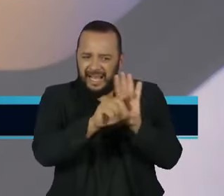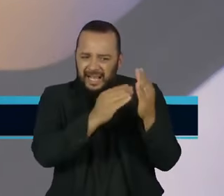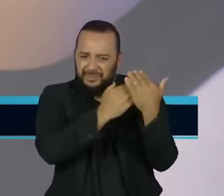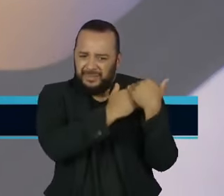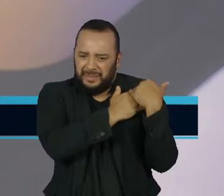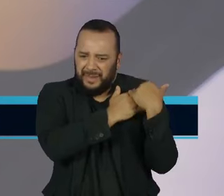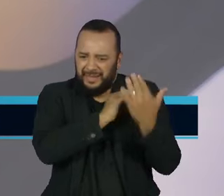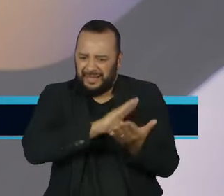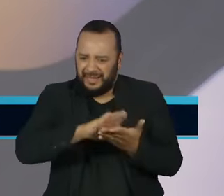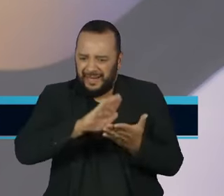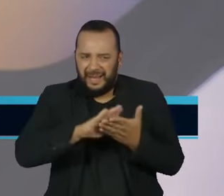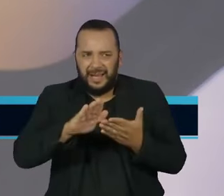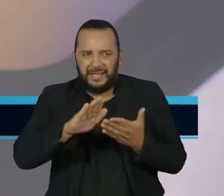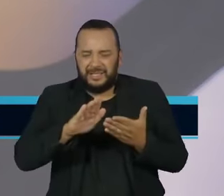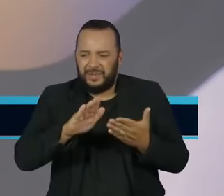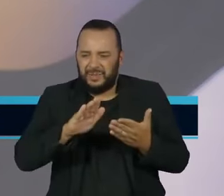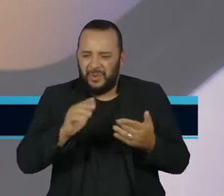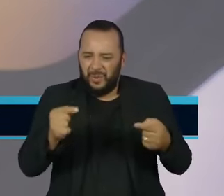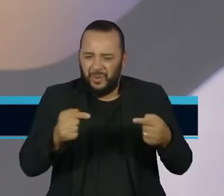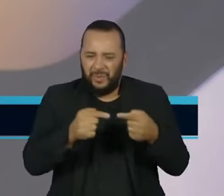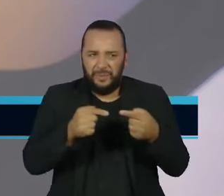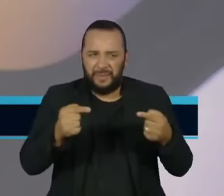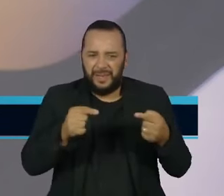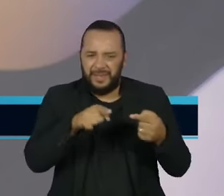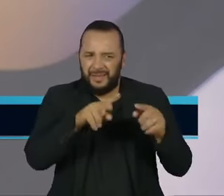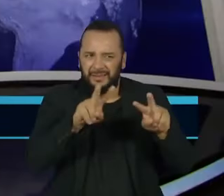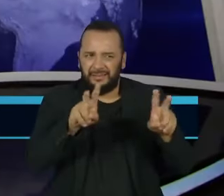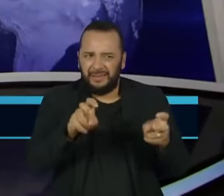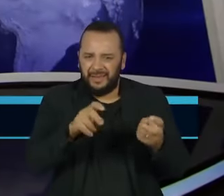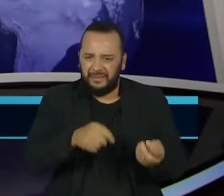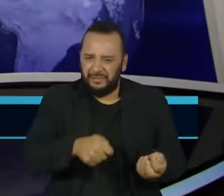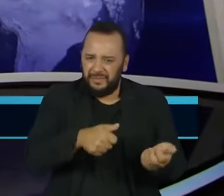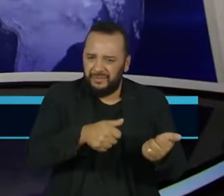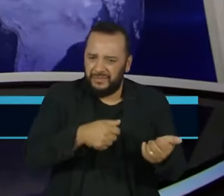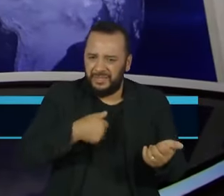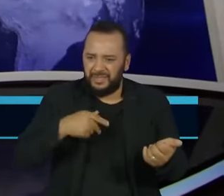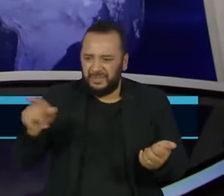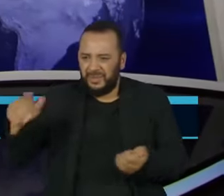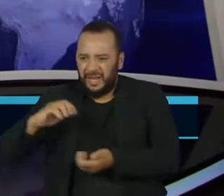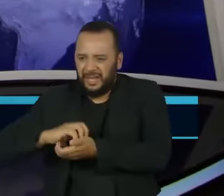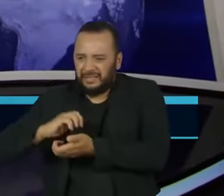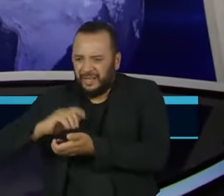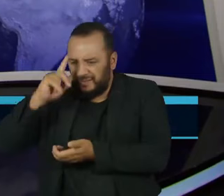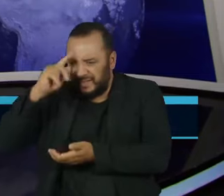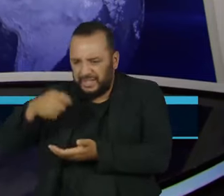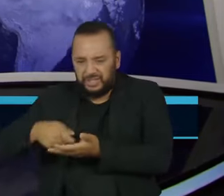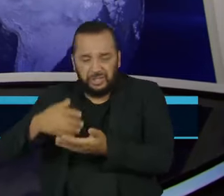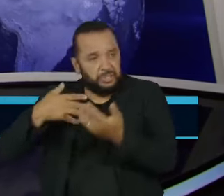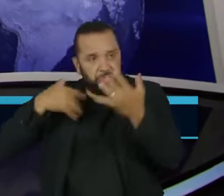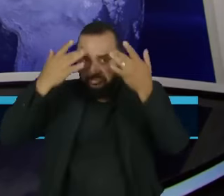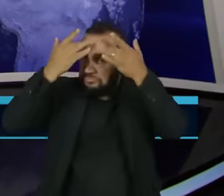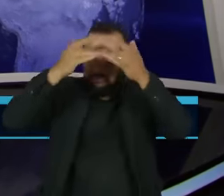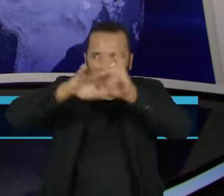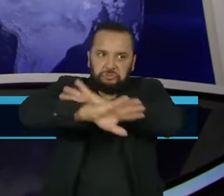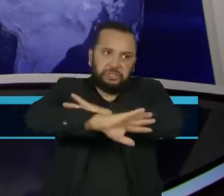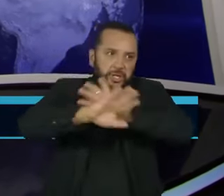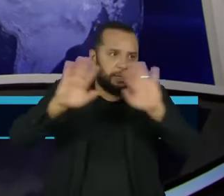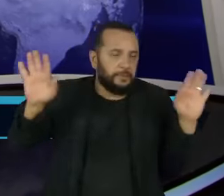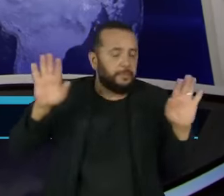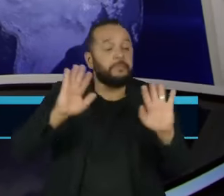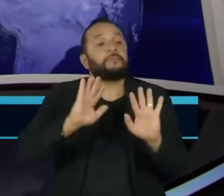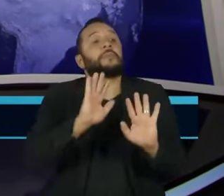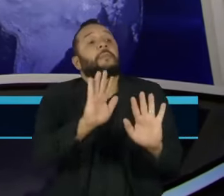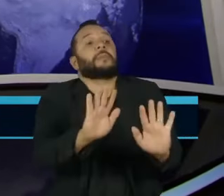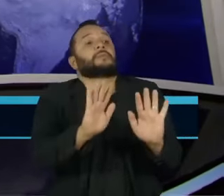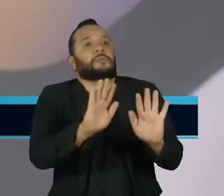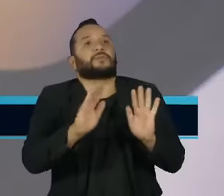esta matéria como um tema constitucional passível de ser decidido pelo Supremo Tribunal Federal ao que o governo lança a mão eh